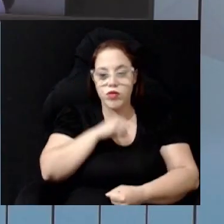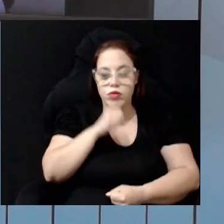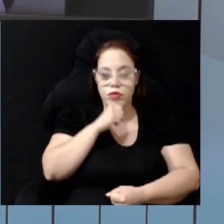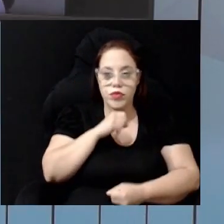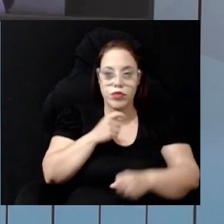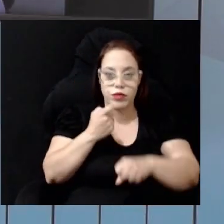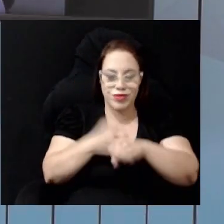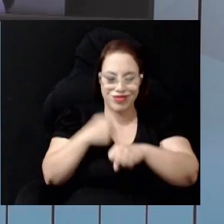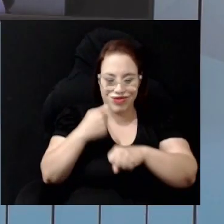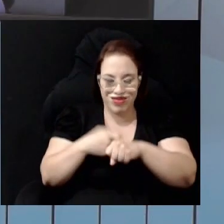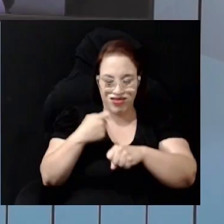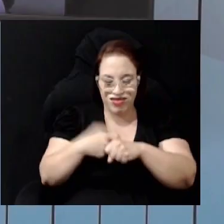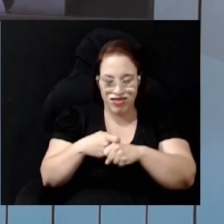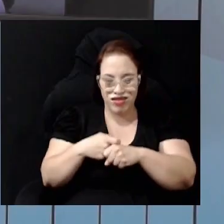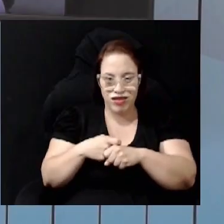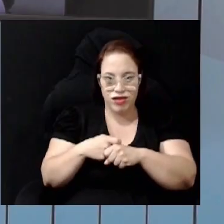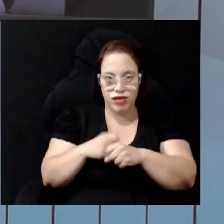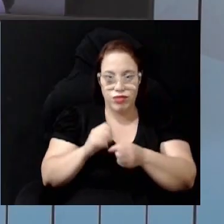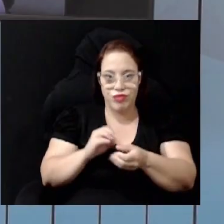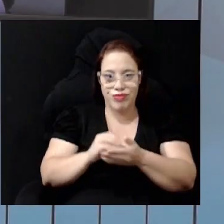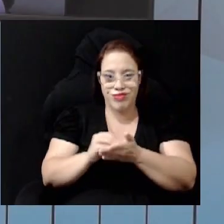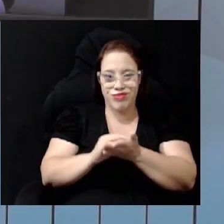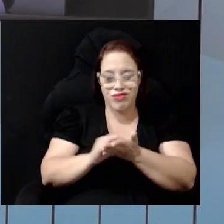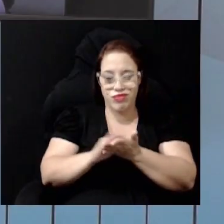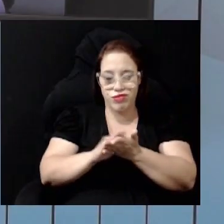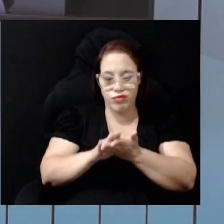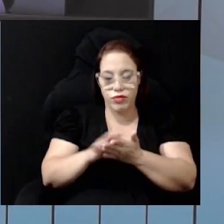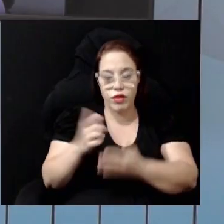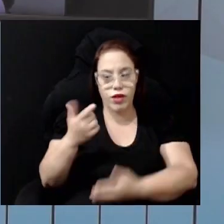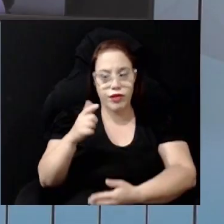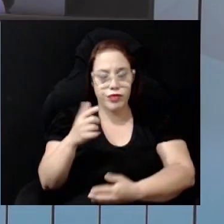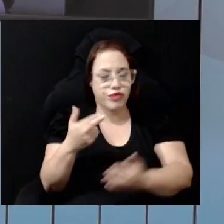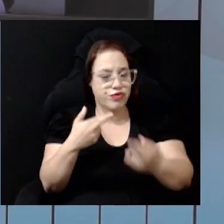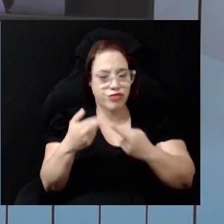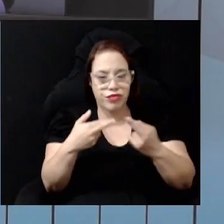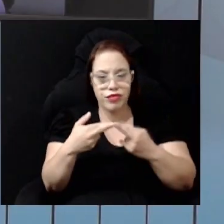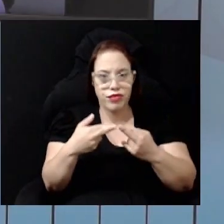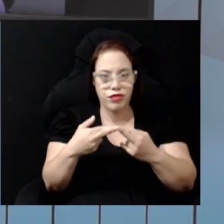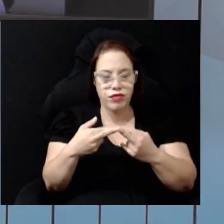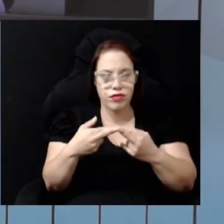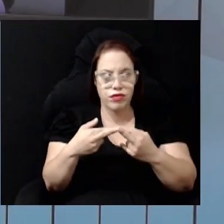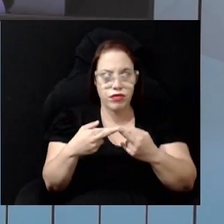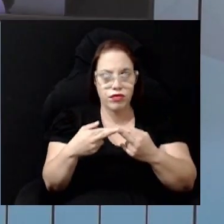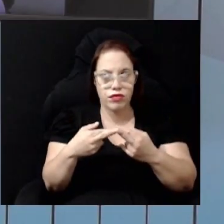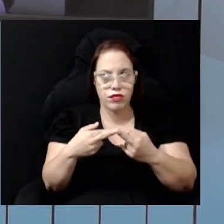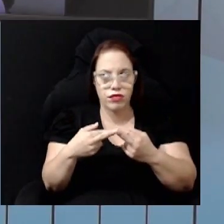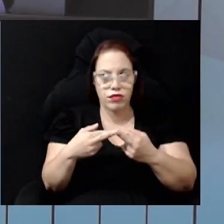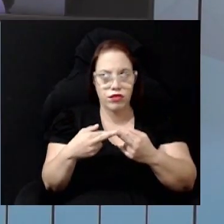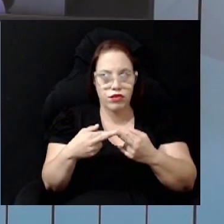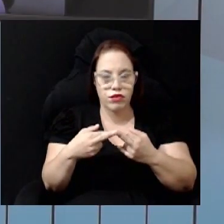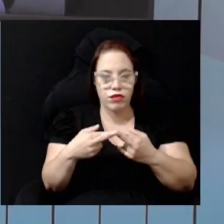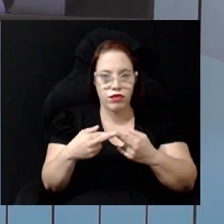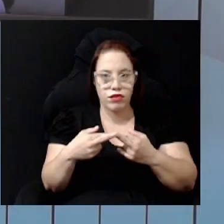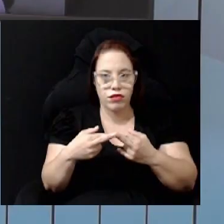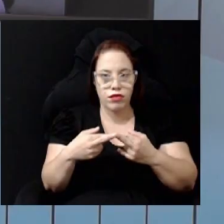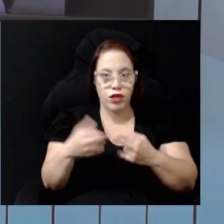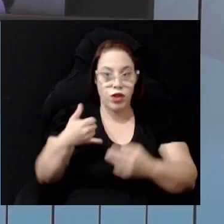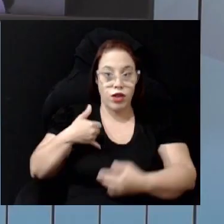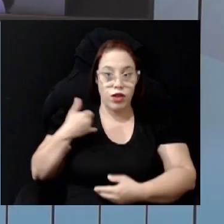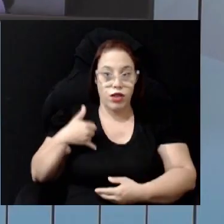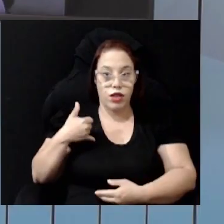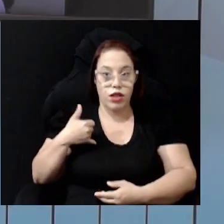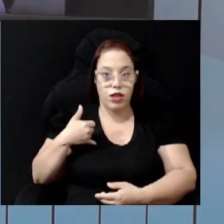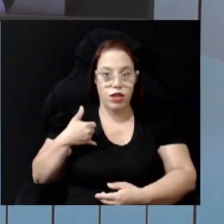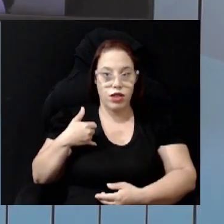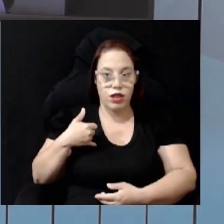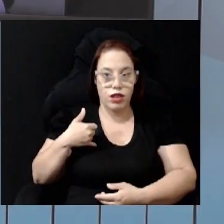quando os ossos já estão aí mais desgastados, né? Então não tem nenhuma relação em essa questão de